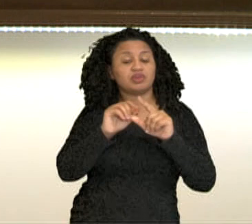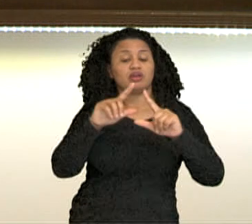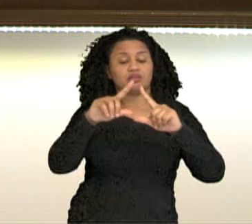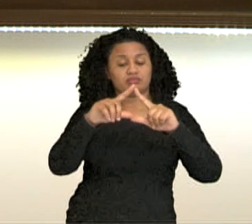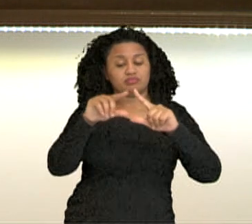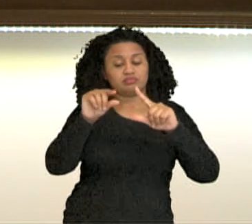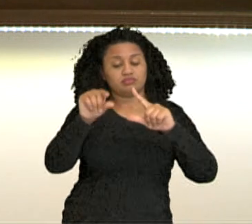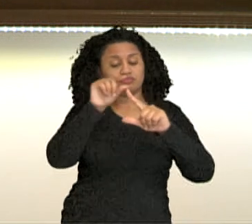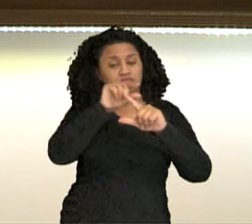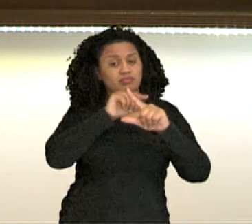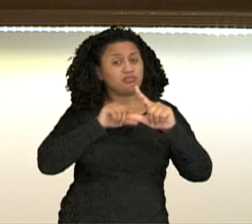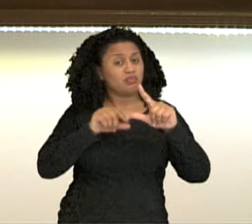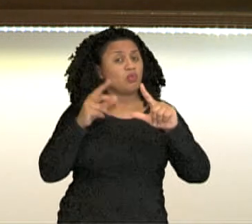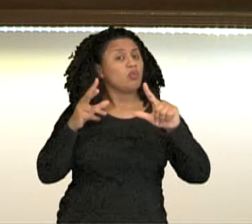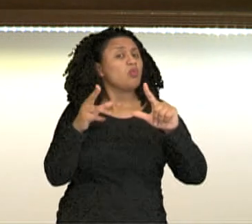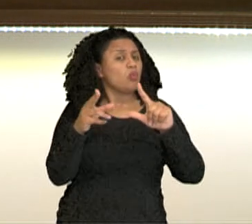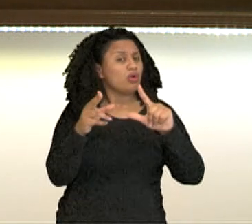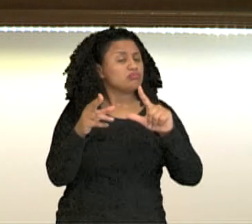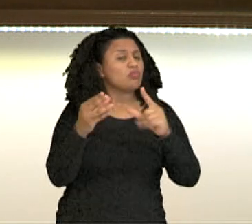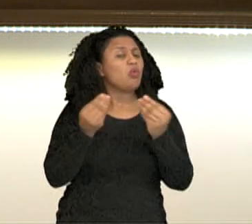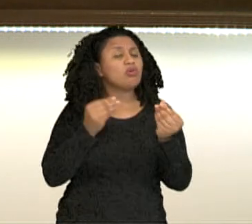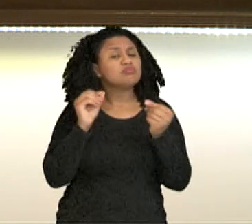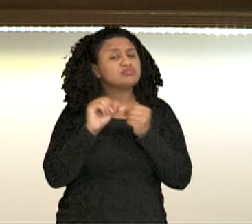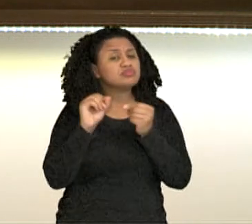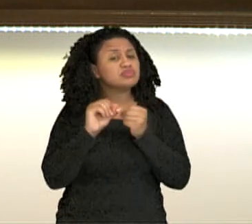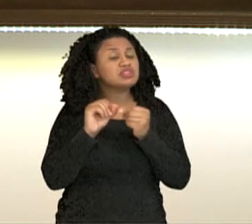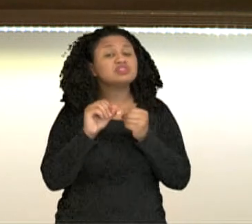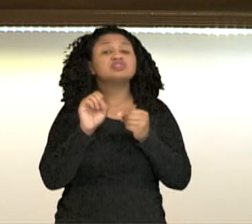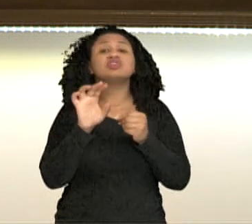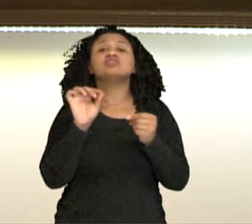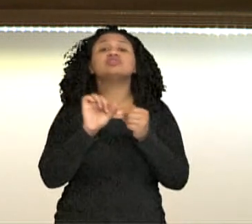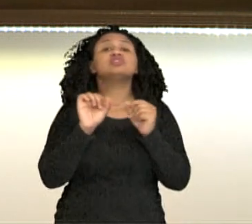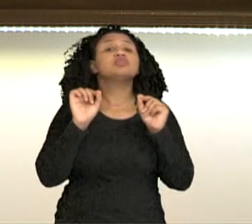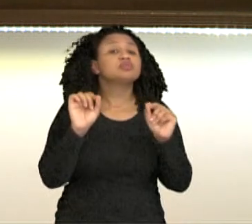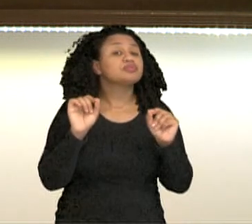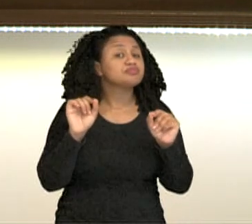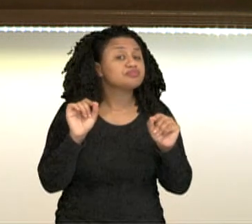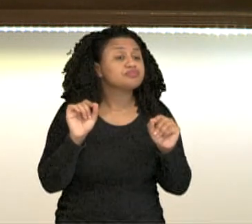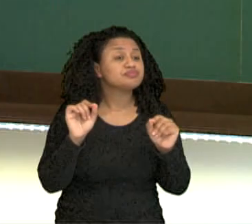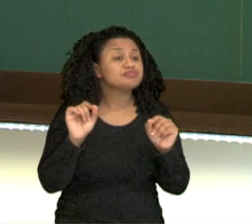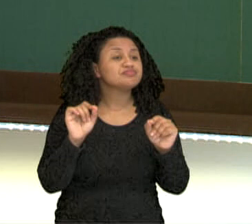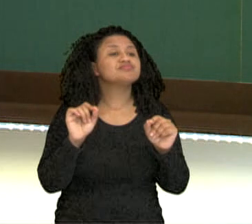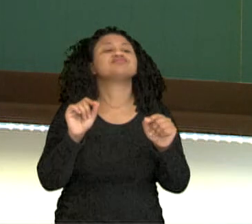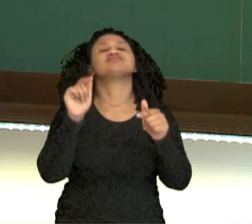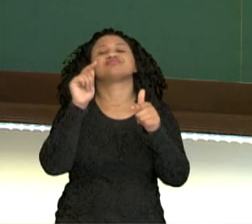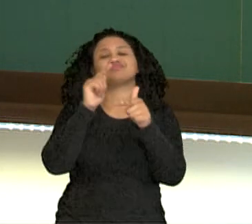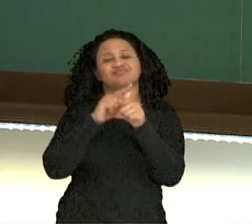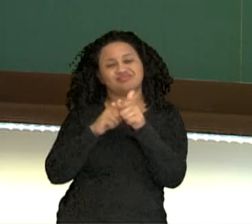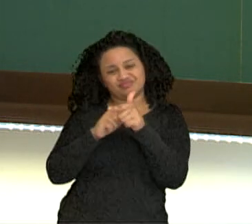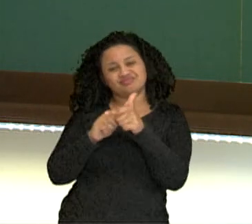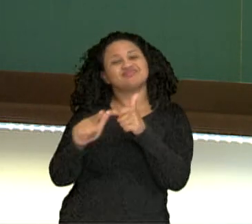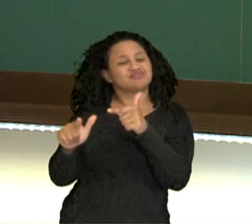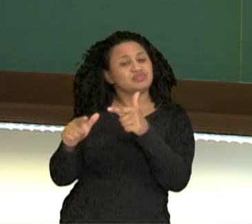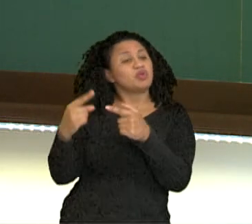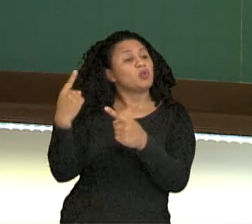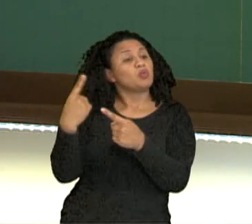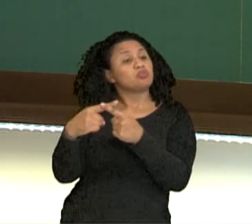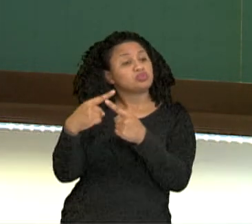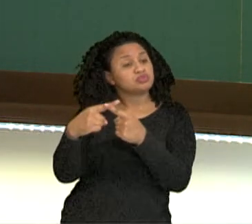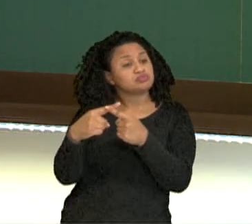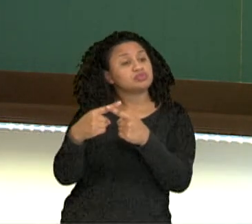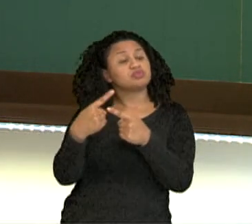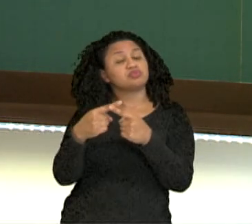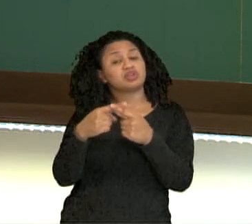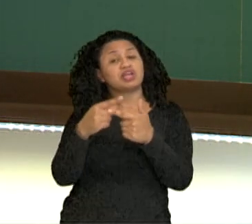lados têm a mesma medida, basta a gente fazer uma divisão. Por quê? Porque